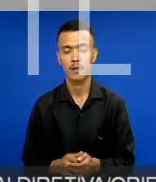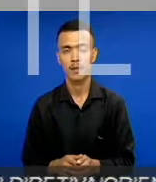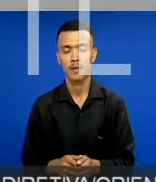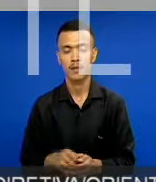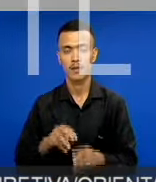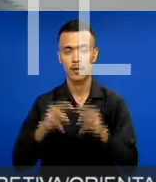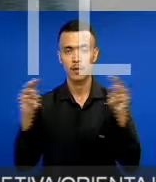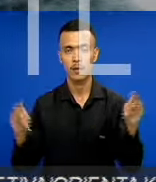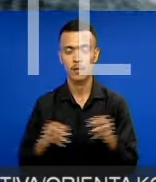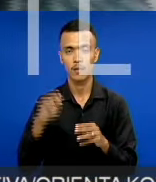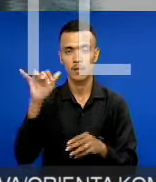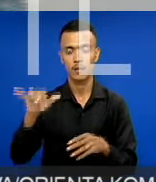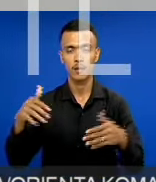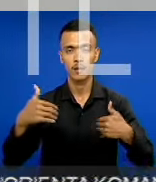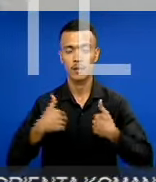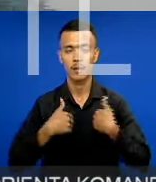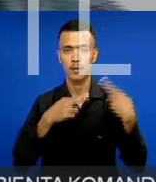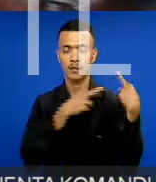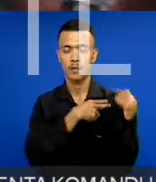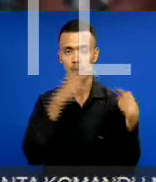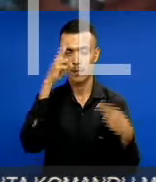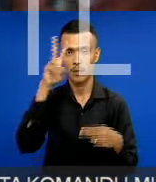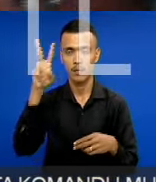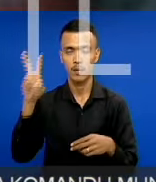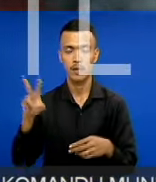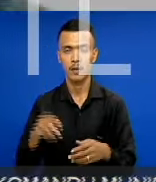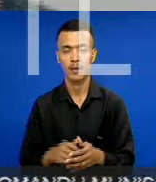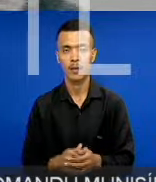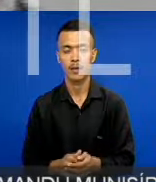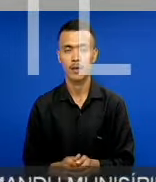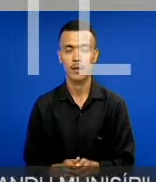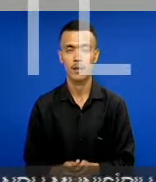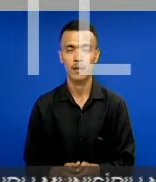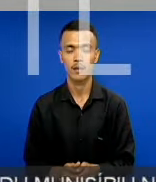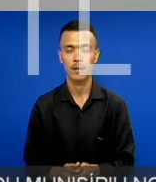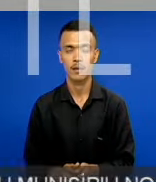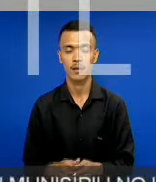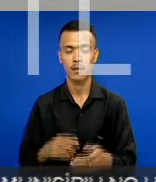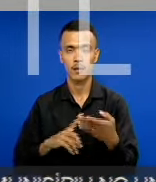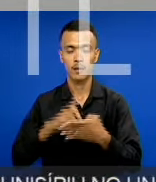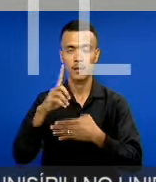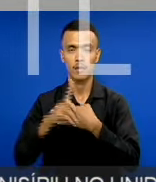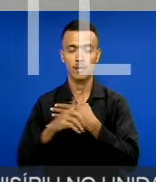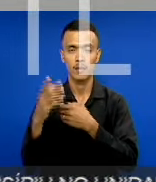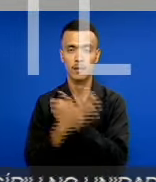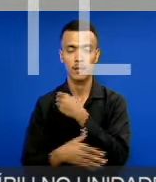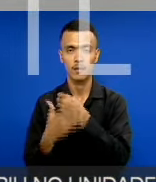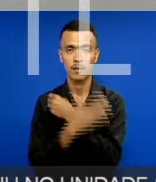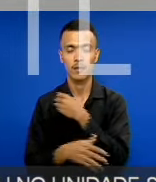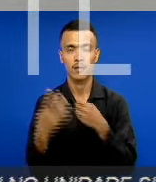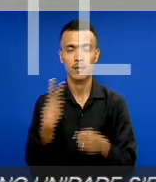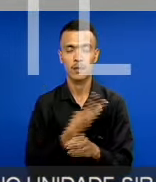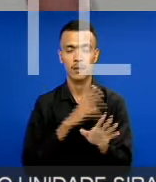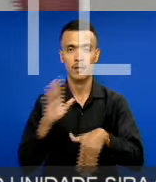município Sira da Lia Plano atuaré para povo de Mouris. O povo de Mouris desenvolvimento na Rain e do outro bela city